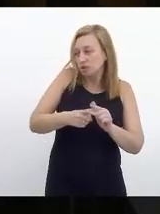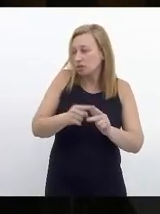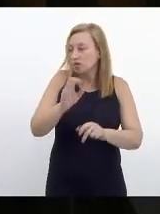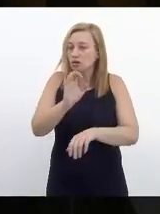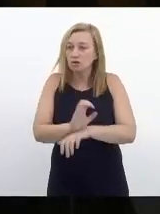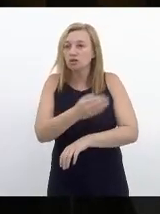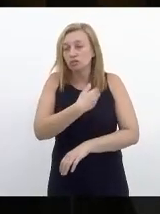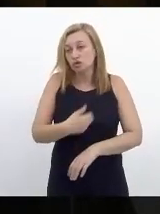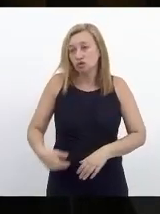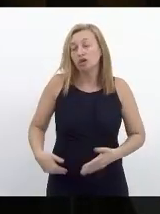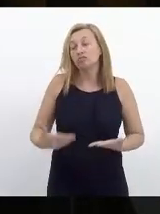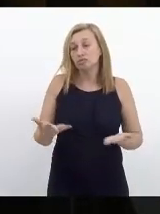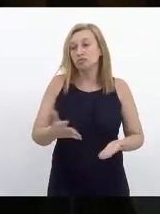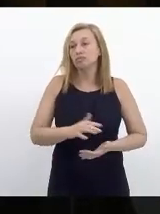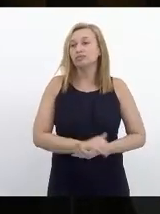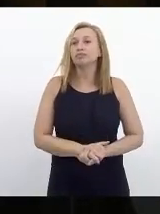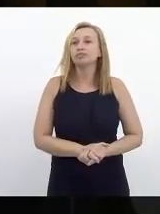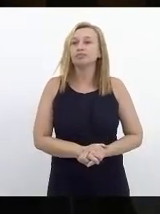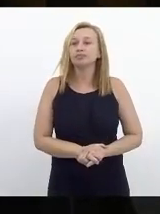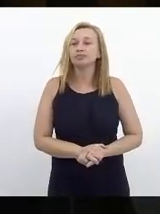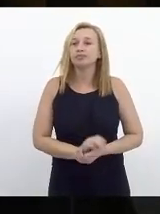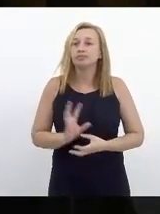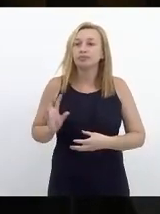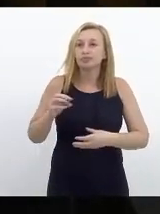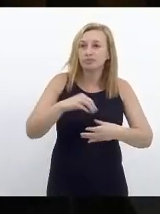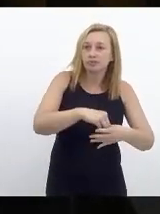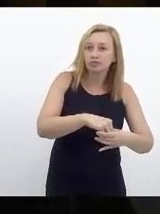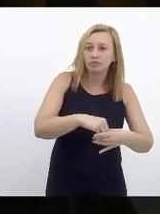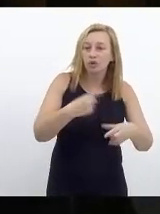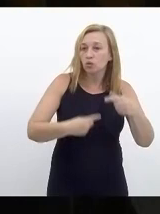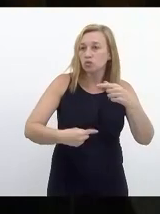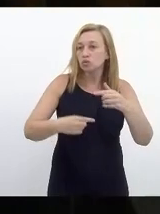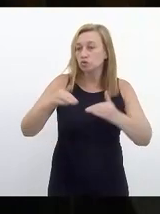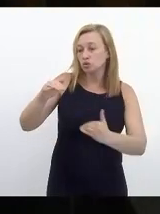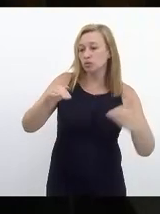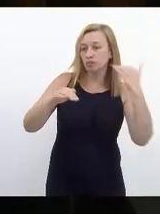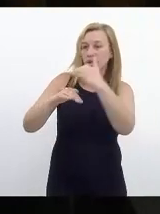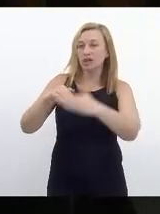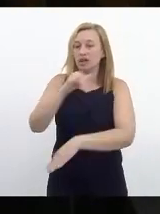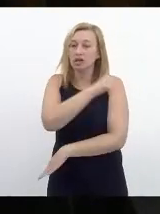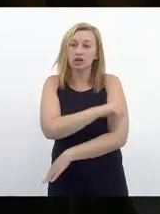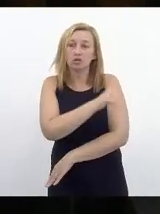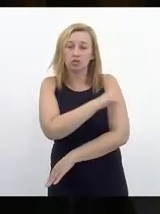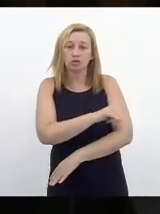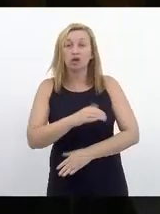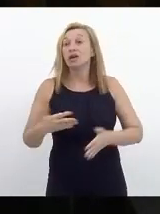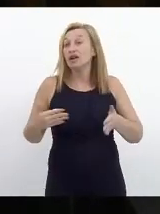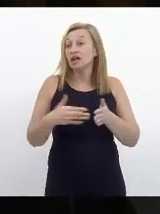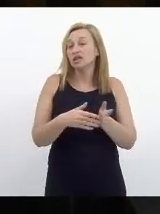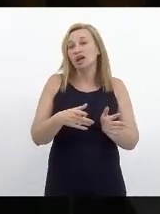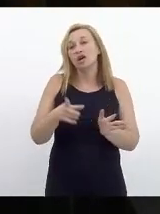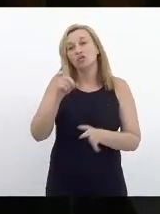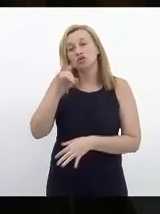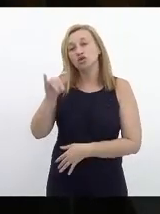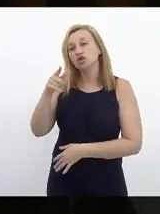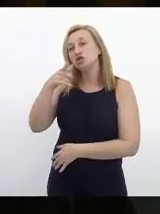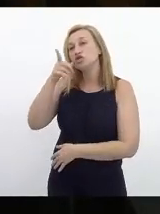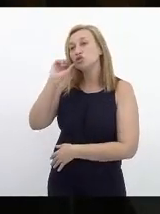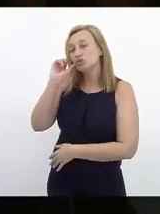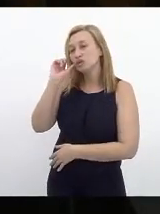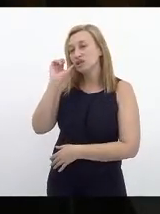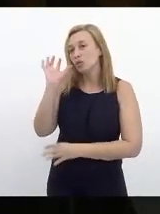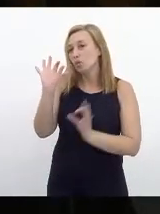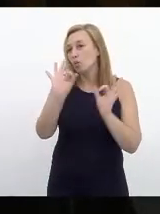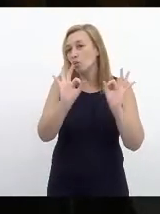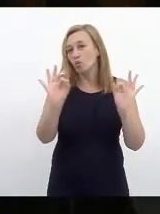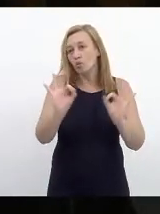Estado e agregado ao Superarrio, e que até o dia de ontem ainda